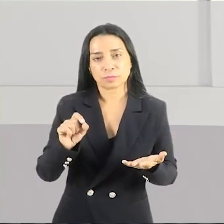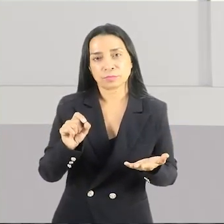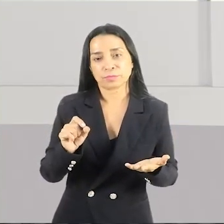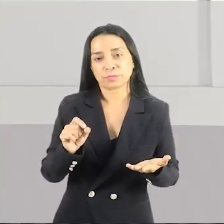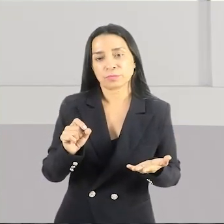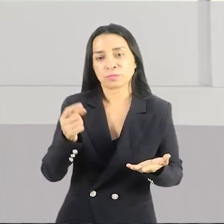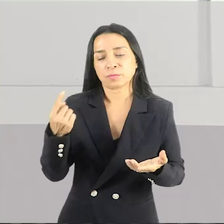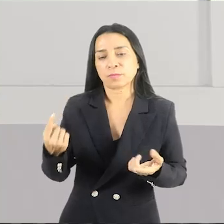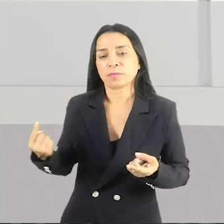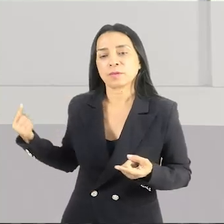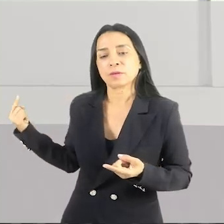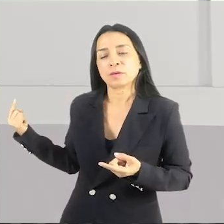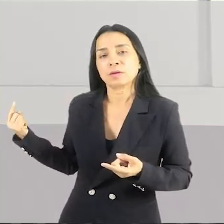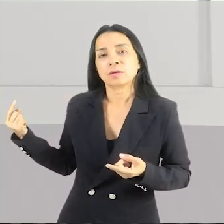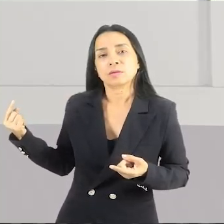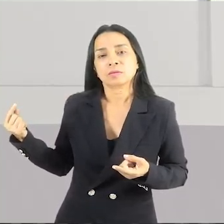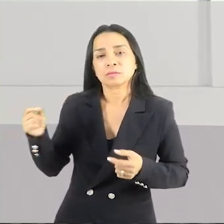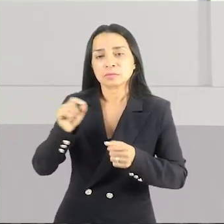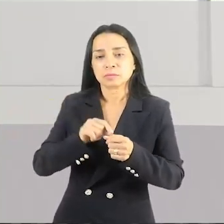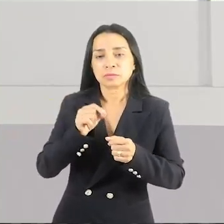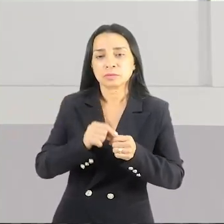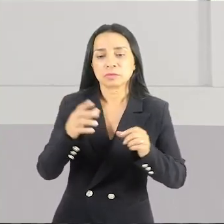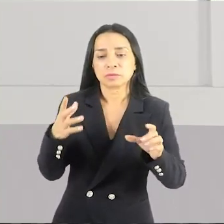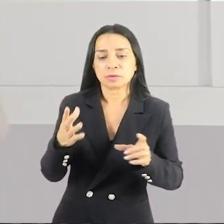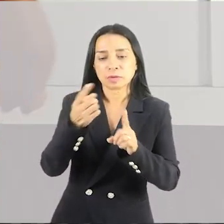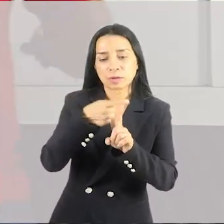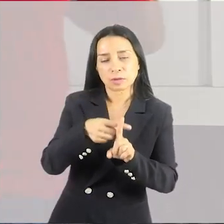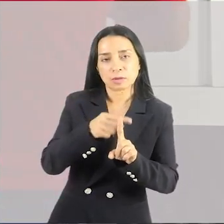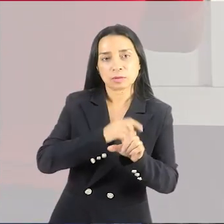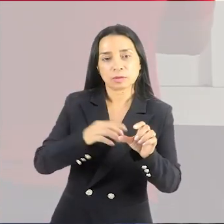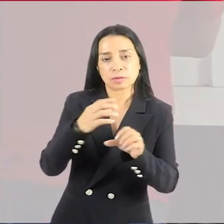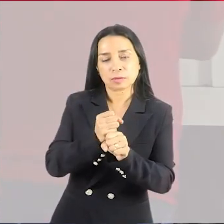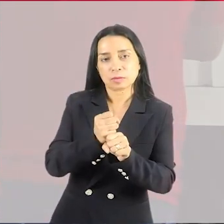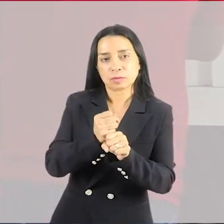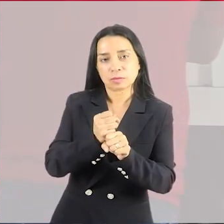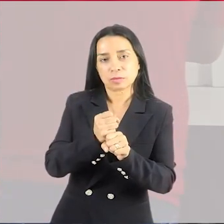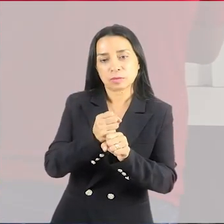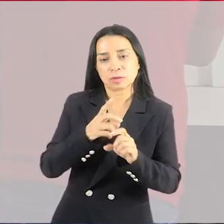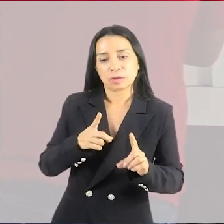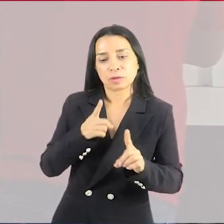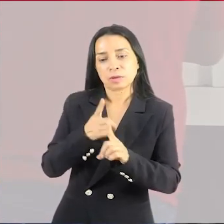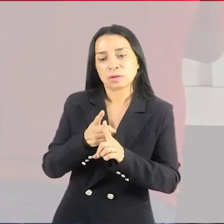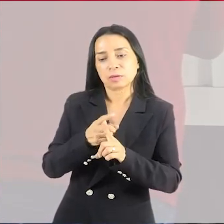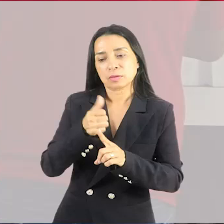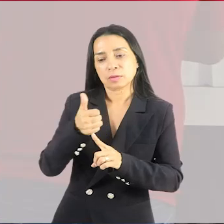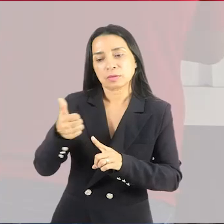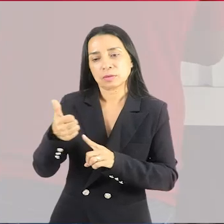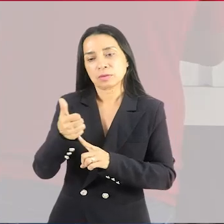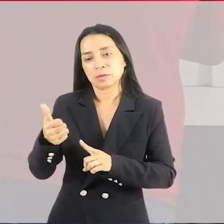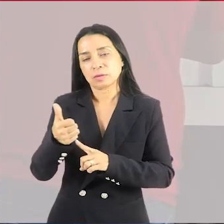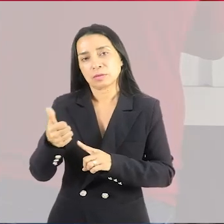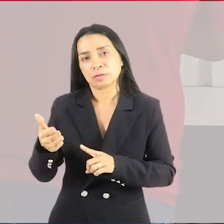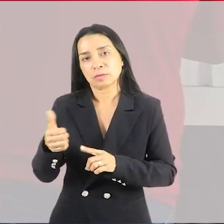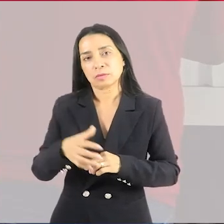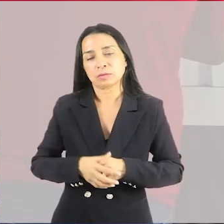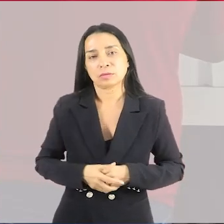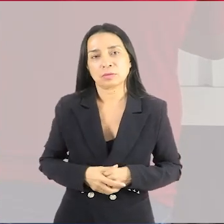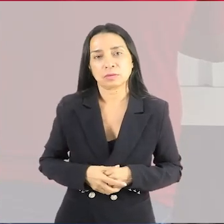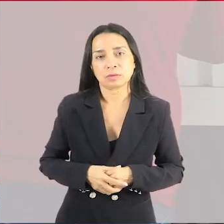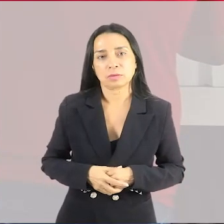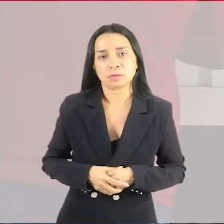Certo? Fazendo aqui esse somatório, você vai encontrar 111